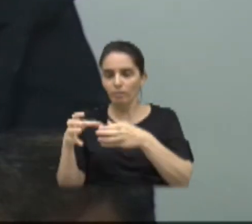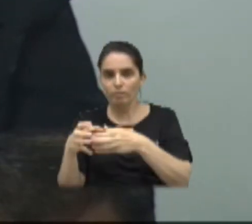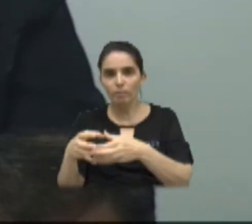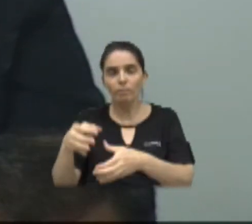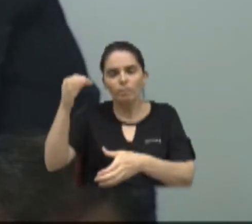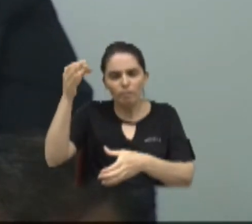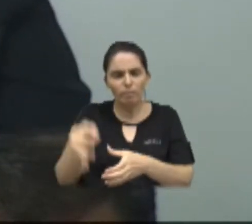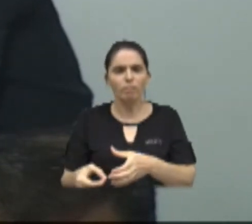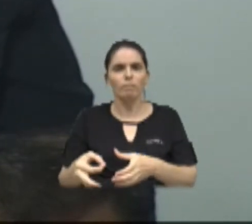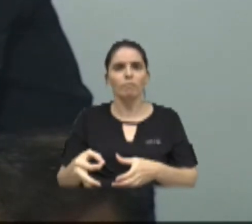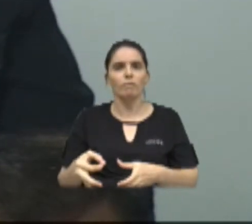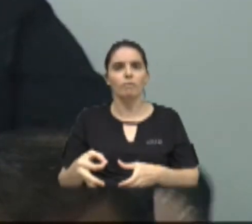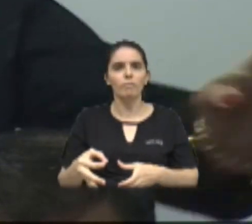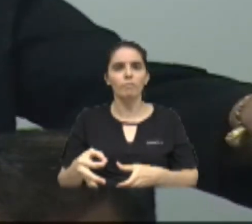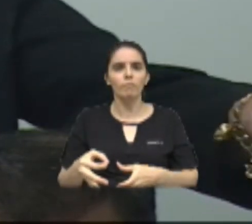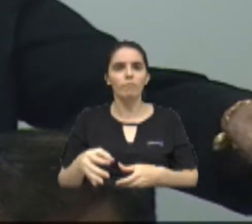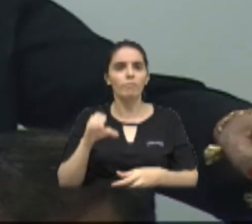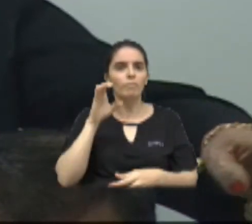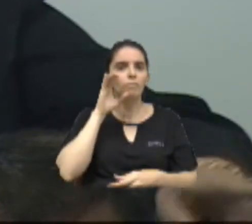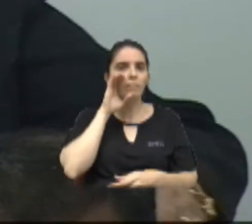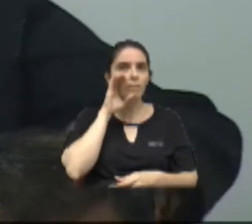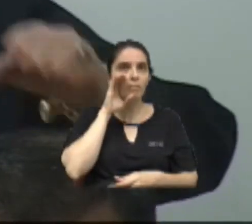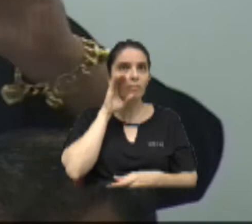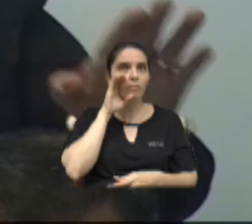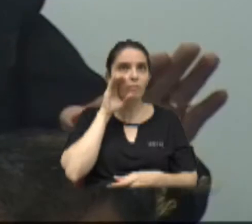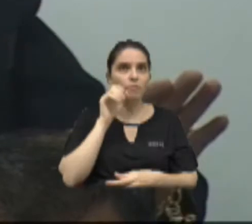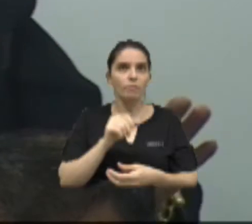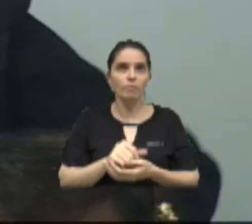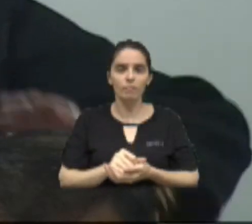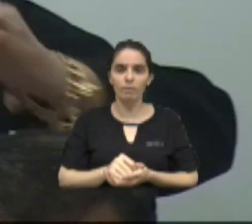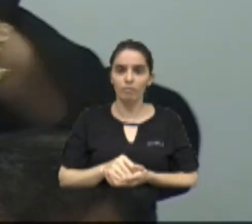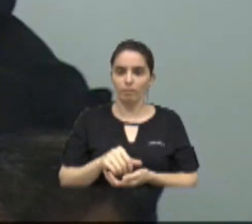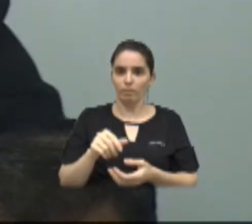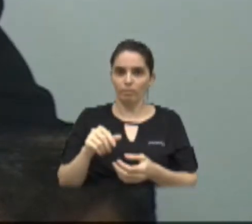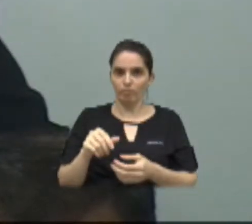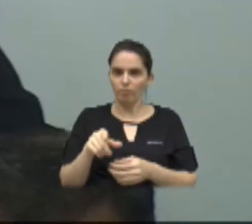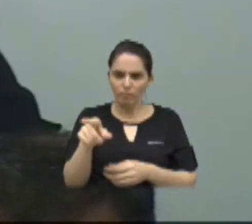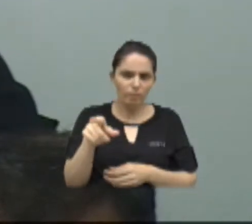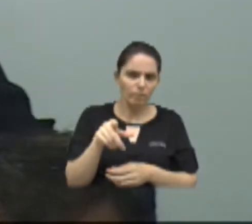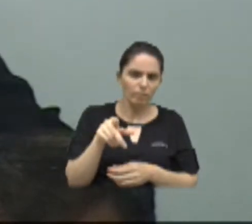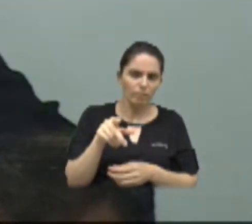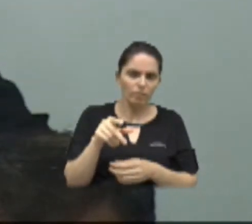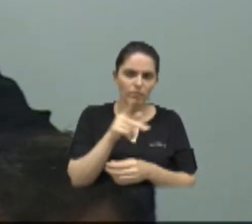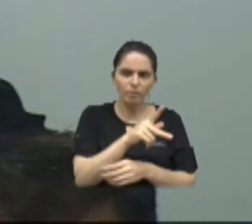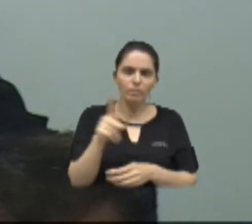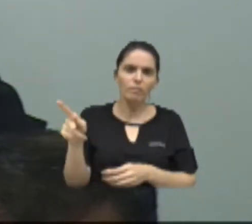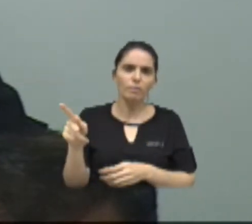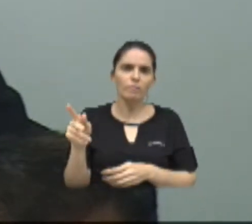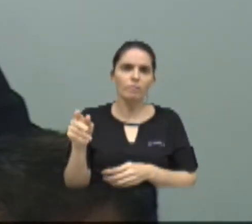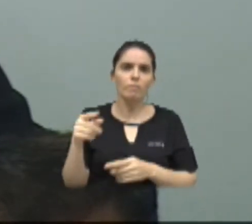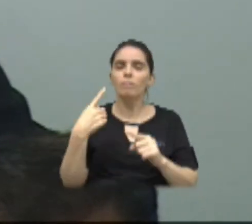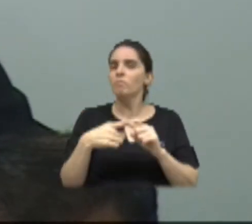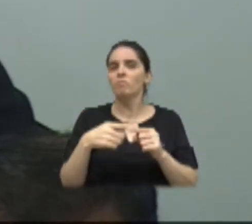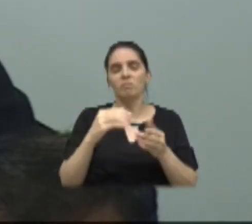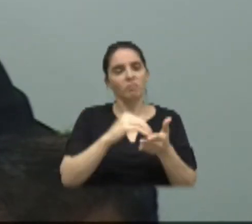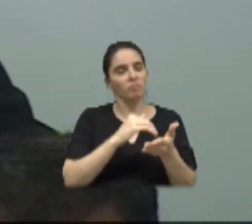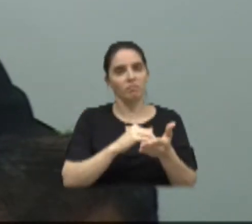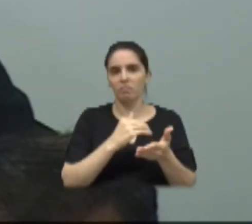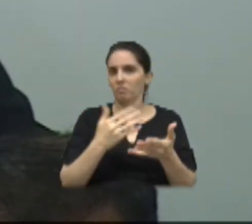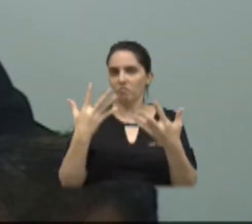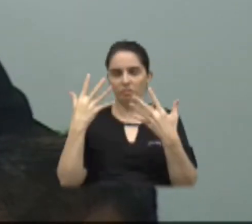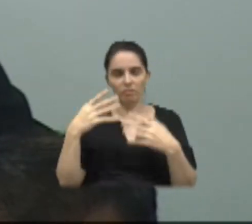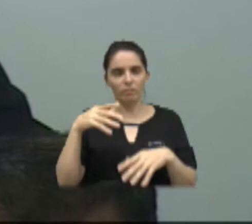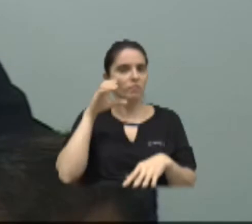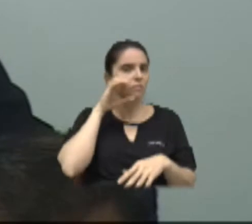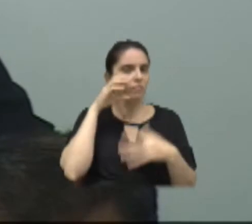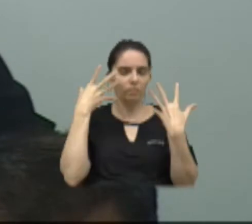sério esse assunto, que eu estou aqui, é você que é presidente da comissão, que leve esse assunto a sério, que não me convenceu. Não me convenceu nem um pouquinho aquela